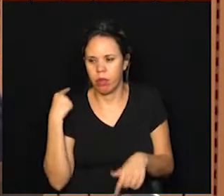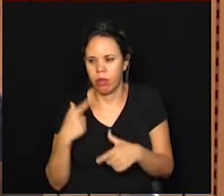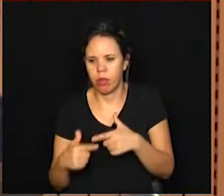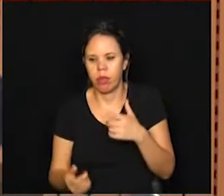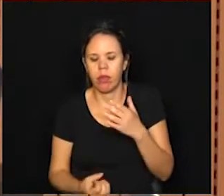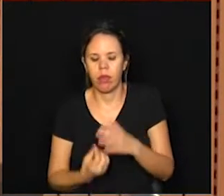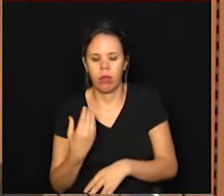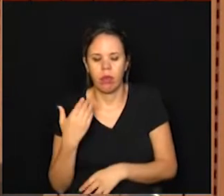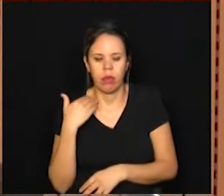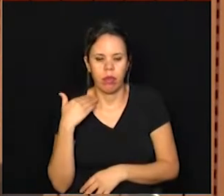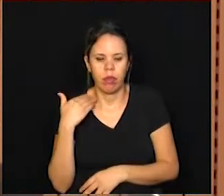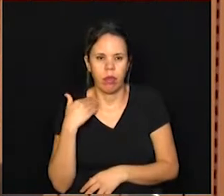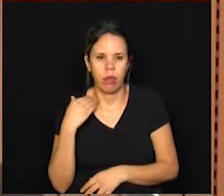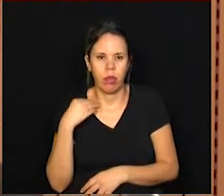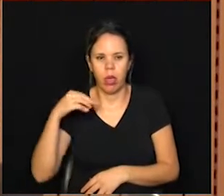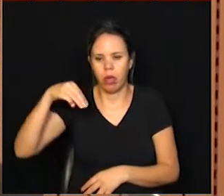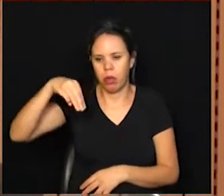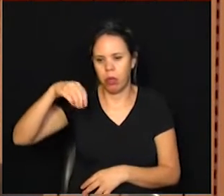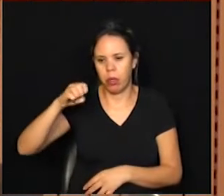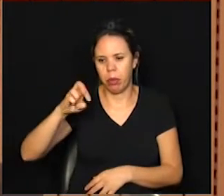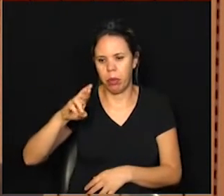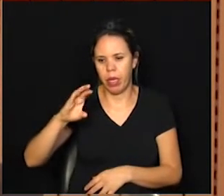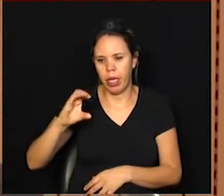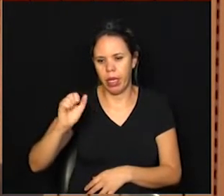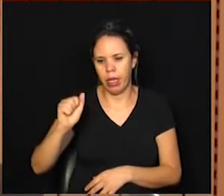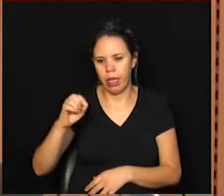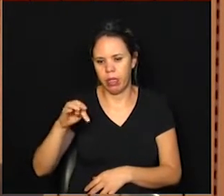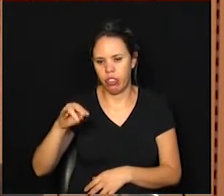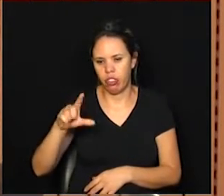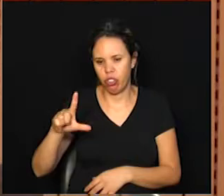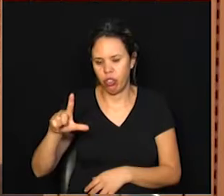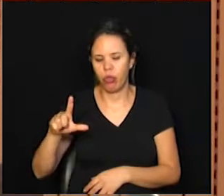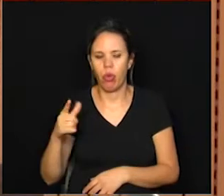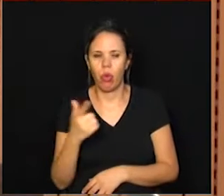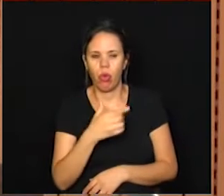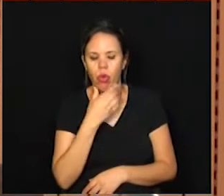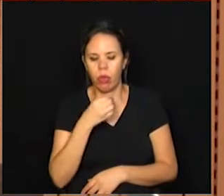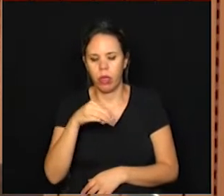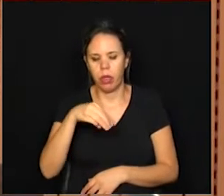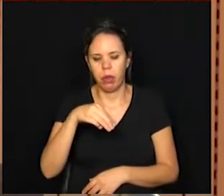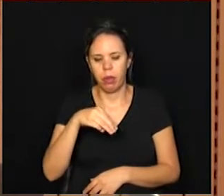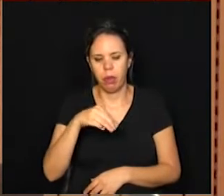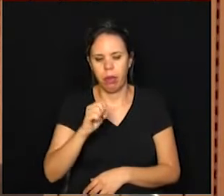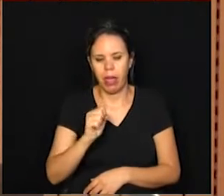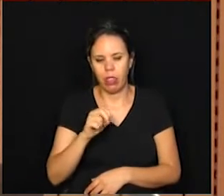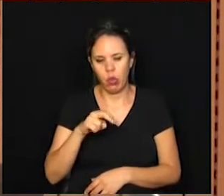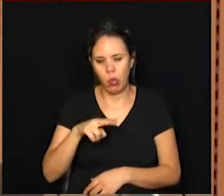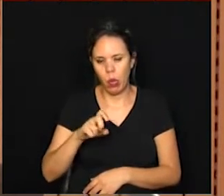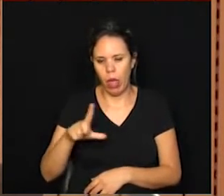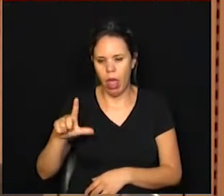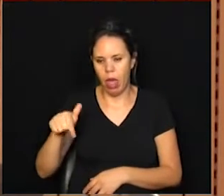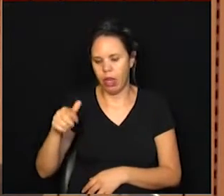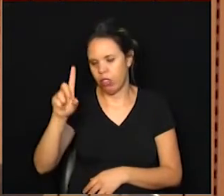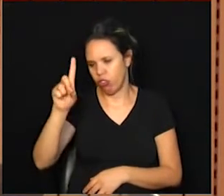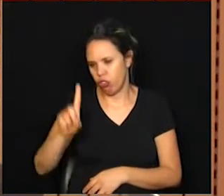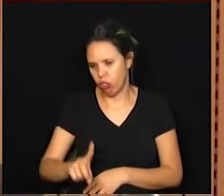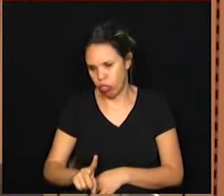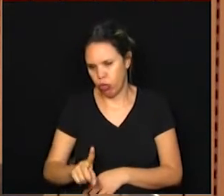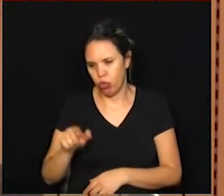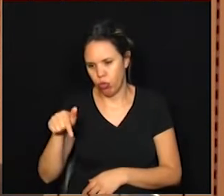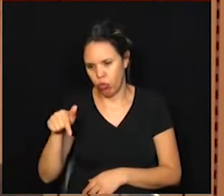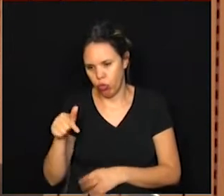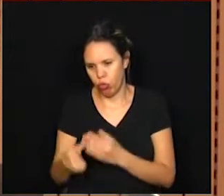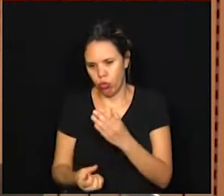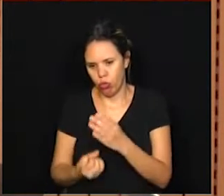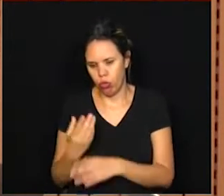Banco Mercantil de Desconto, o Manuel Loyola, que foi identificado como o diretor do banco, que era a fonte